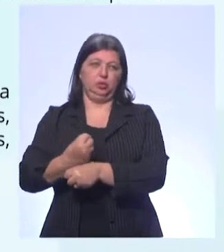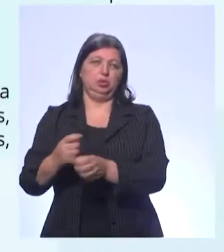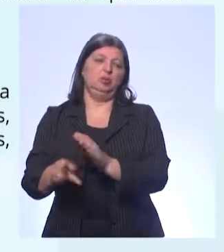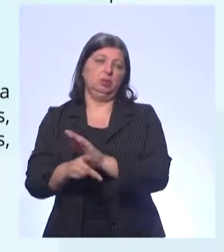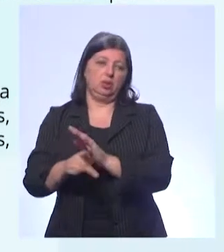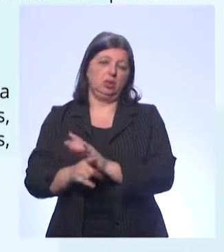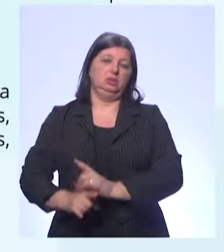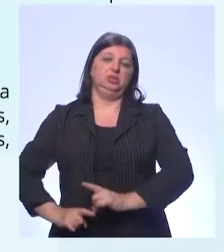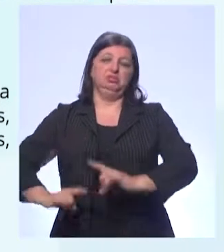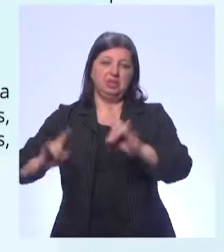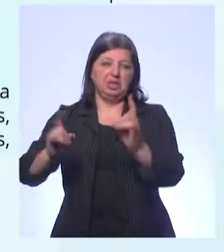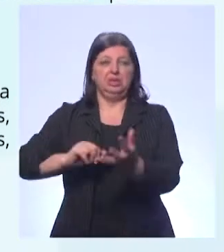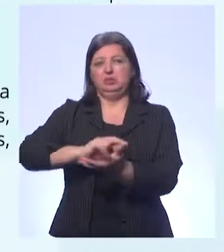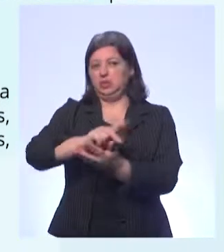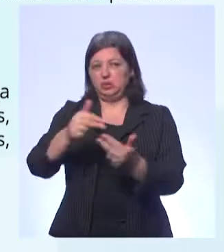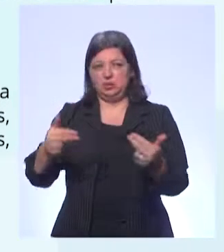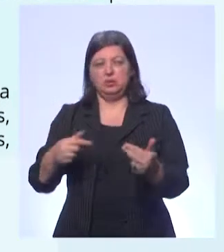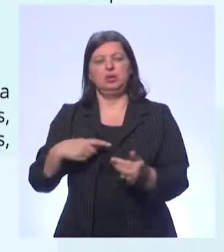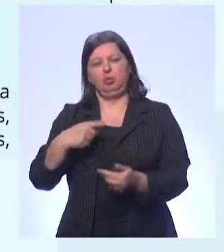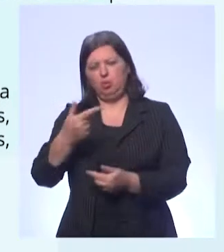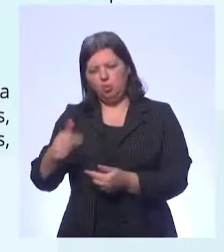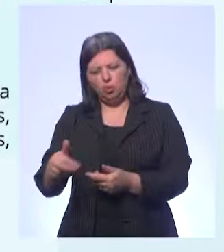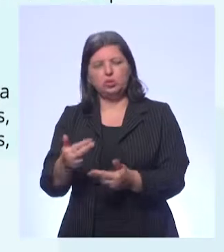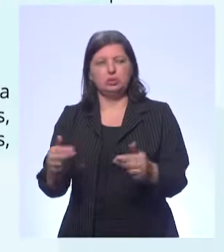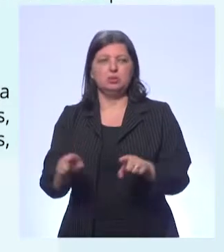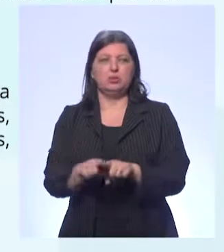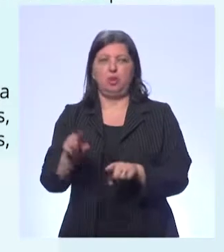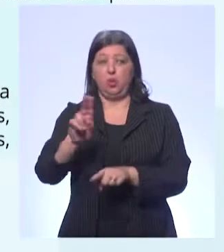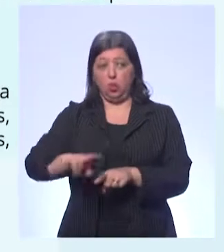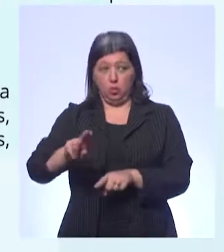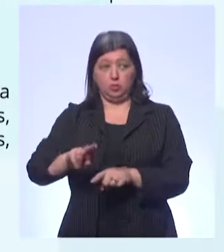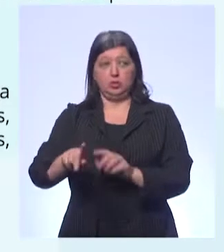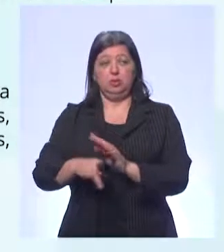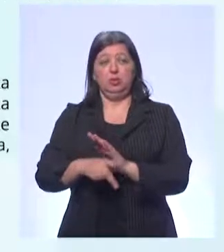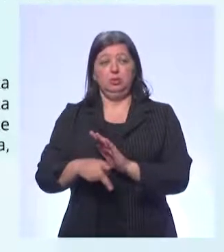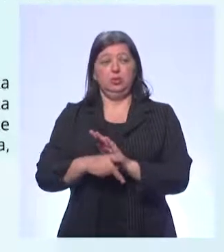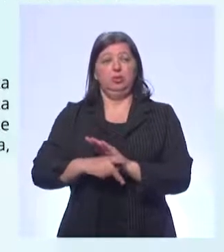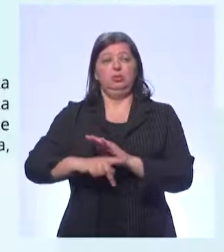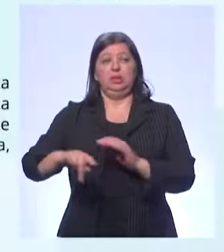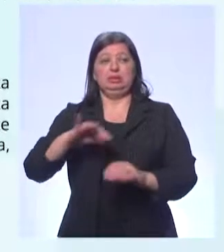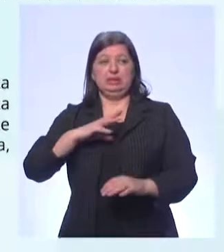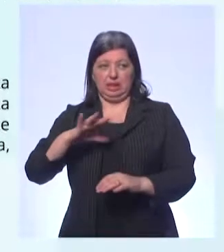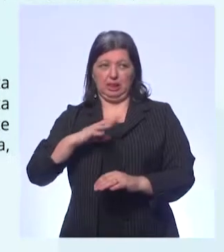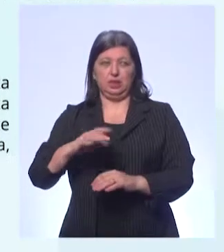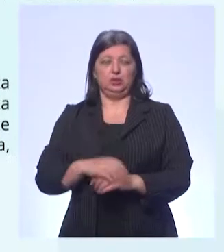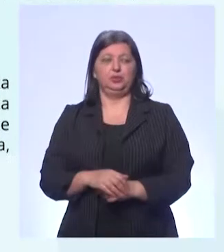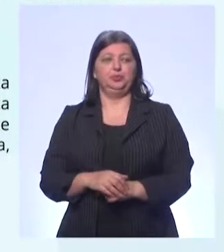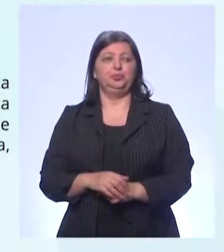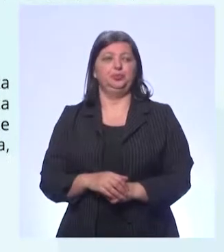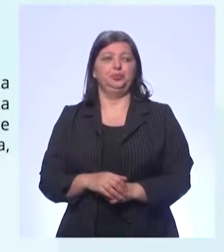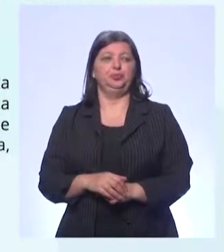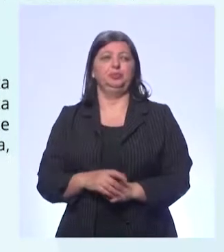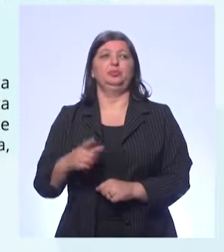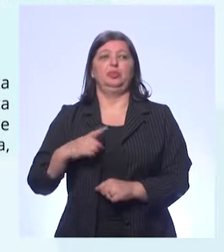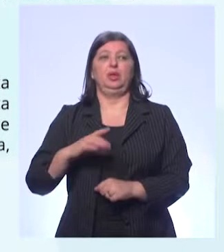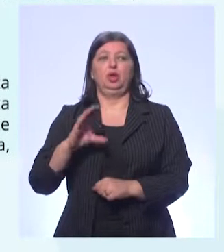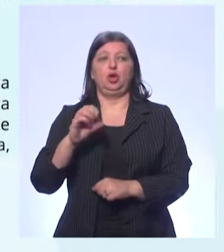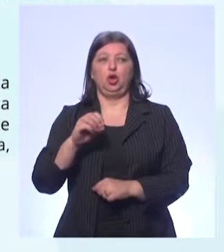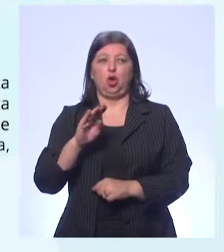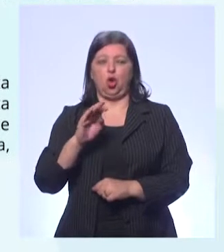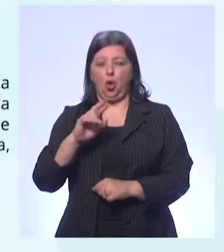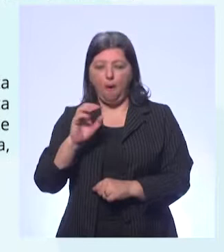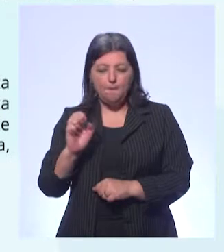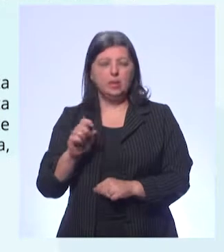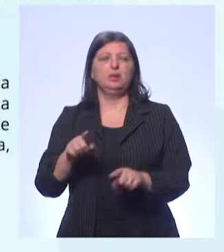civil, mas tem outros, mas o que mais usa é civil. Aí eu tenho o cobre, também tem